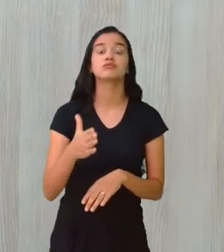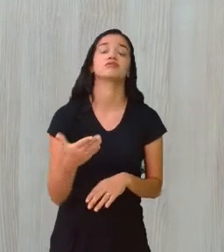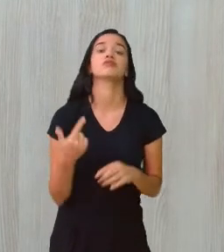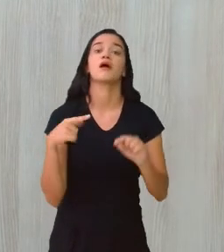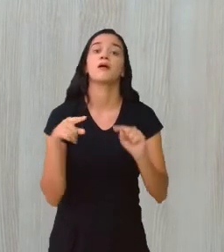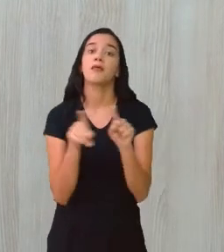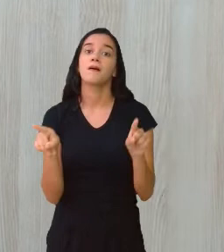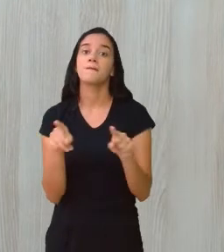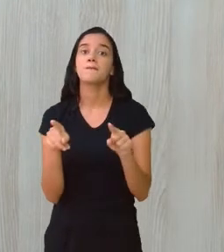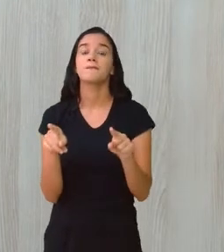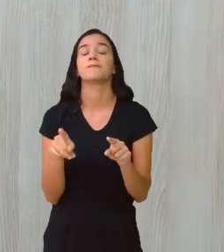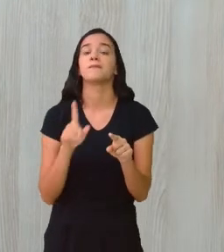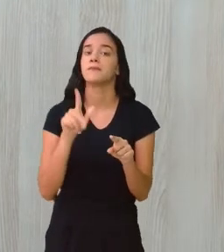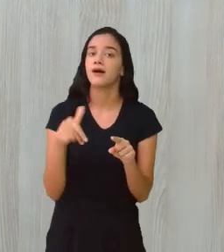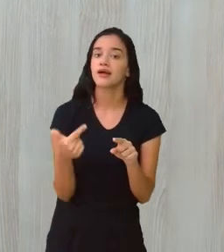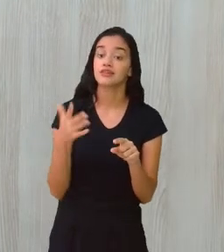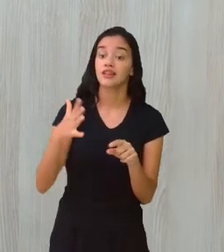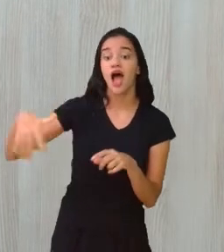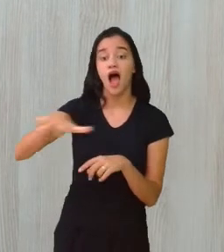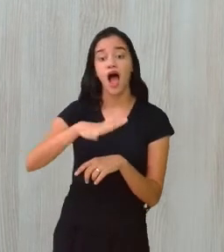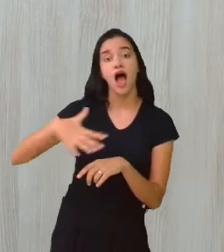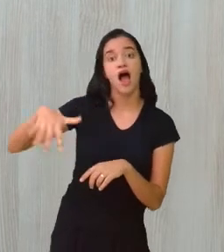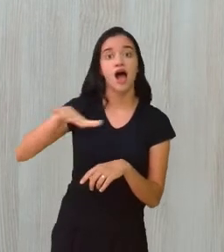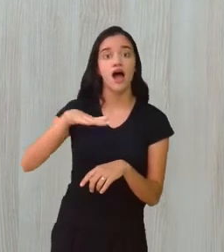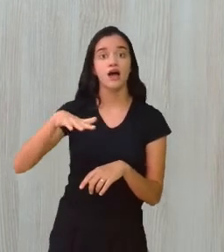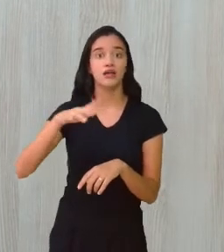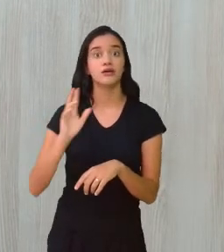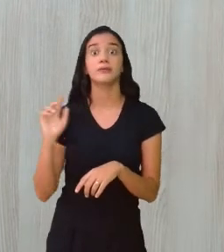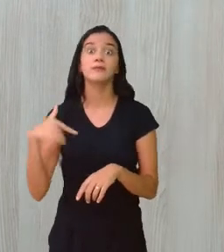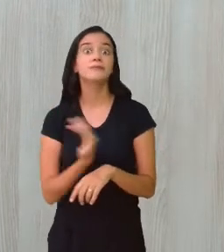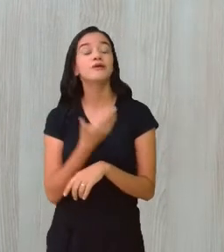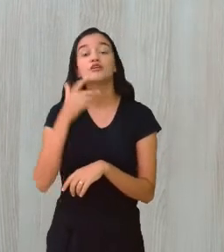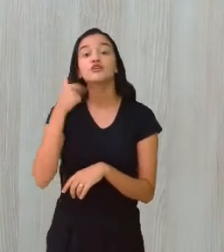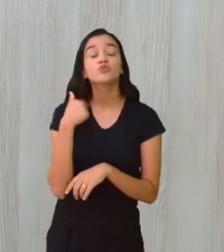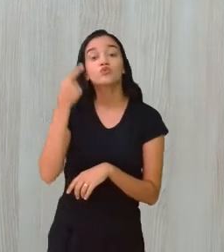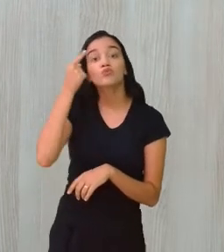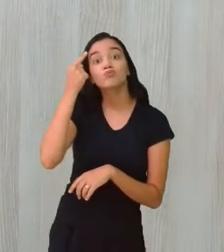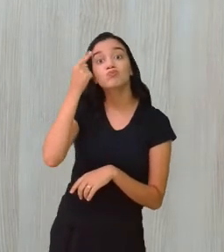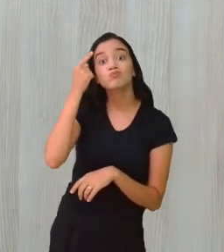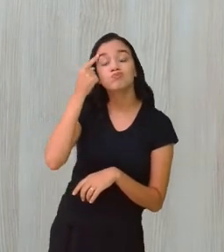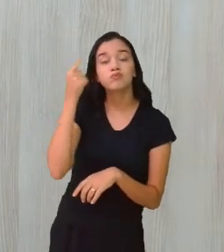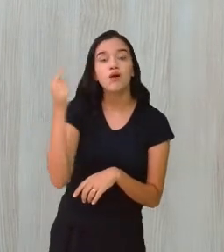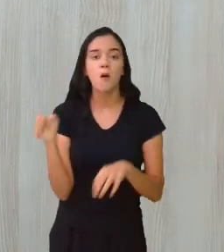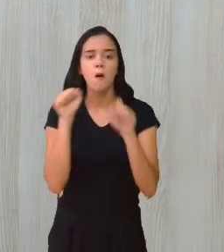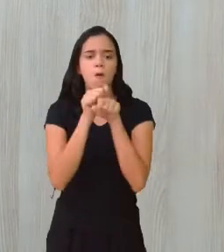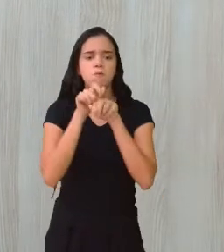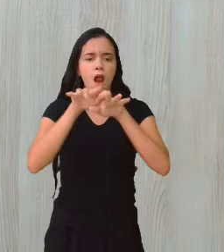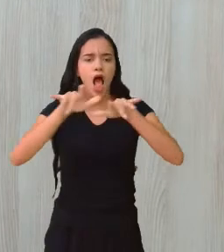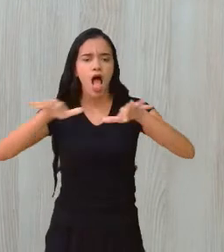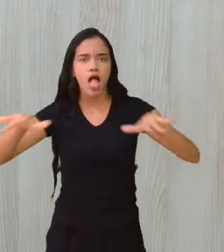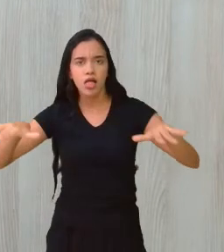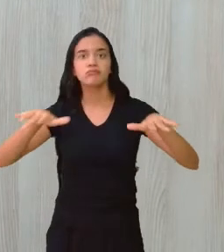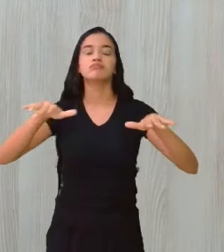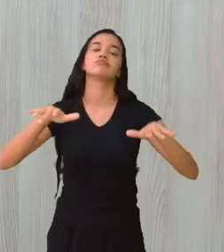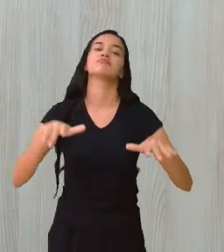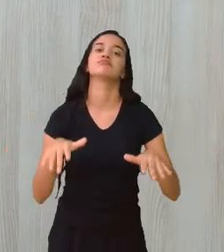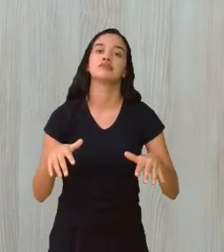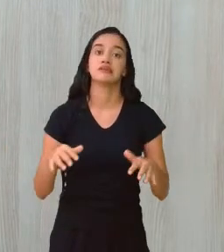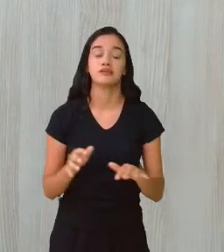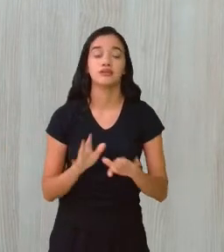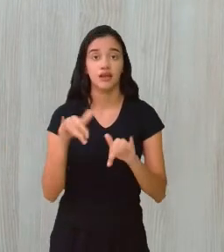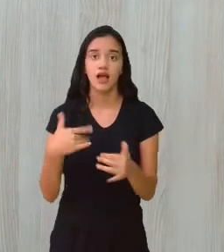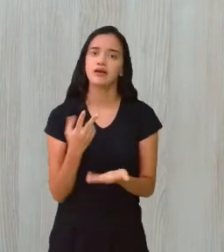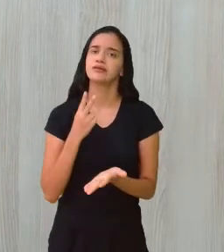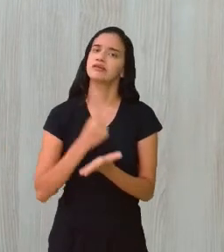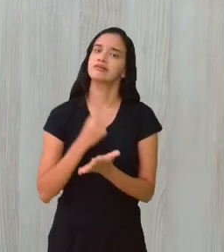fica naquela área ali, que aquilo ali vai para o oceano e a gente não tem nem noção da proporção, né, dessa poluição. Então, sempre